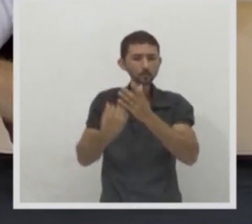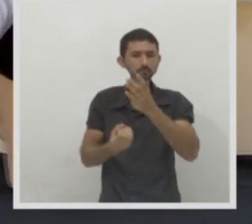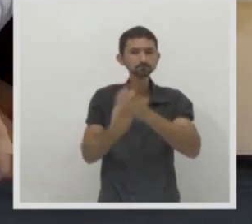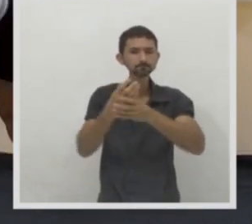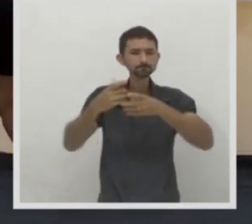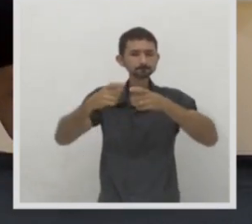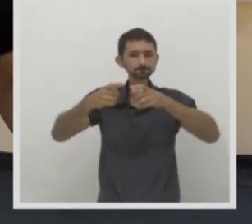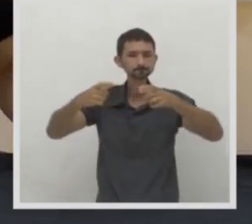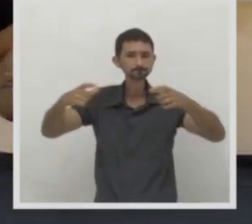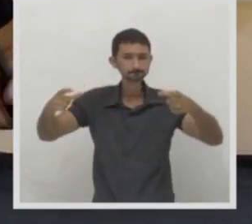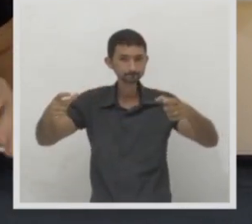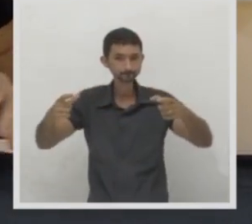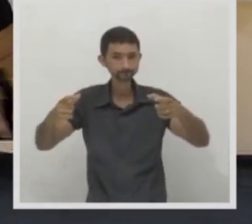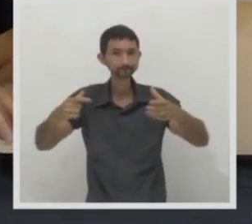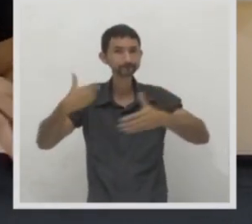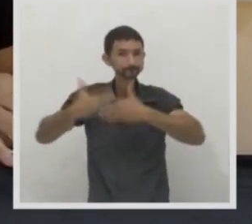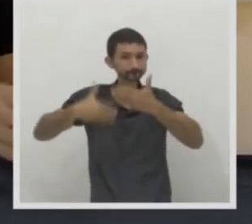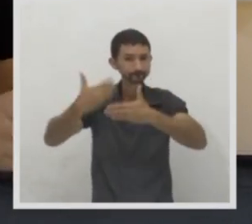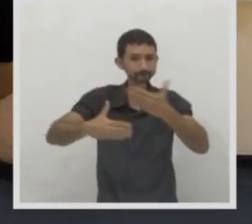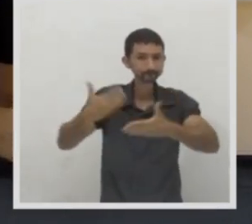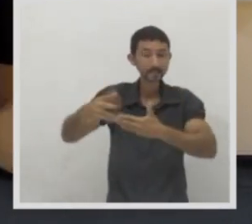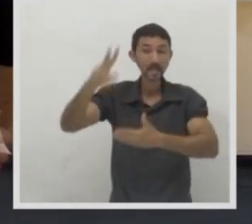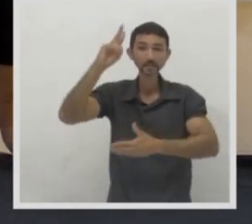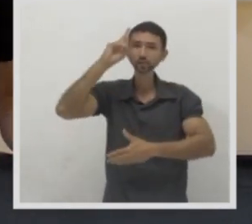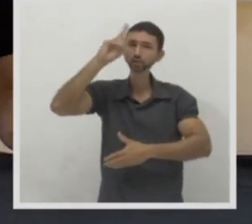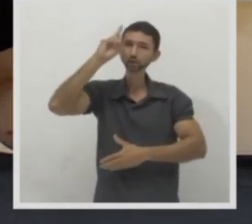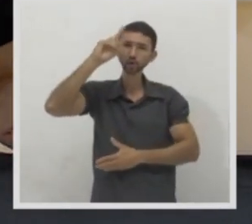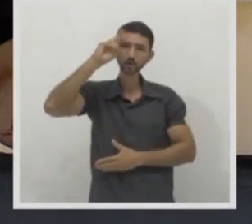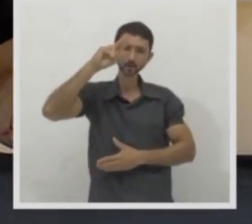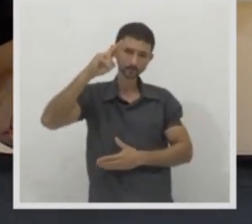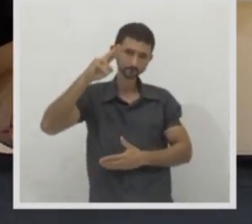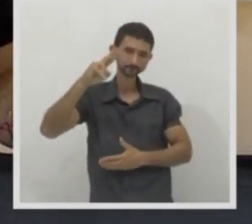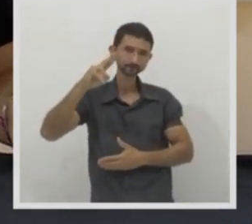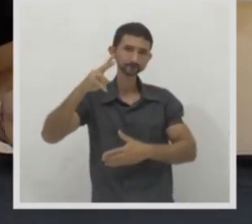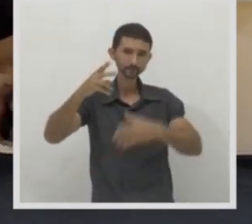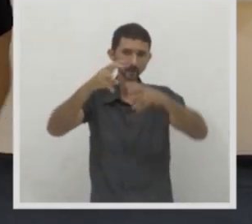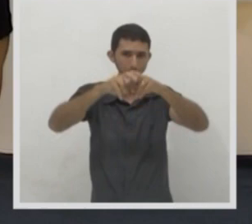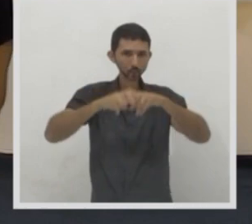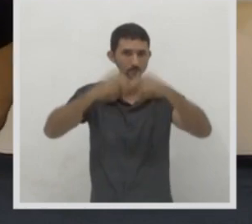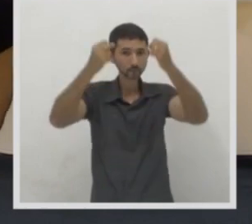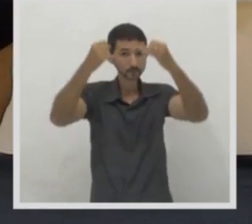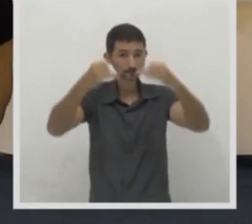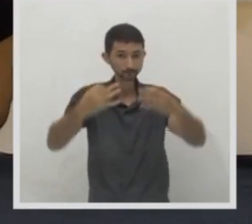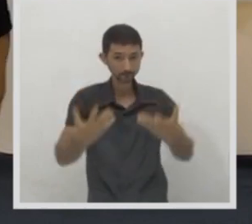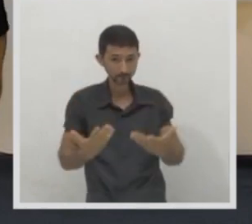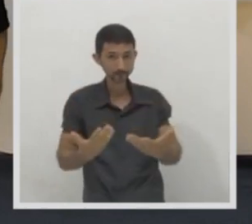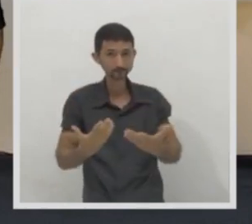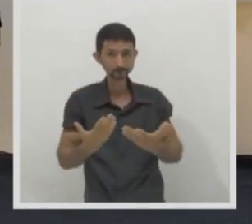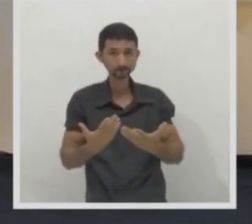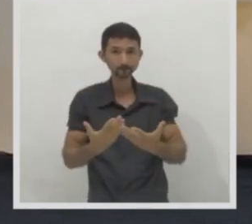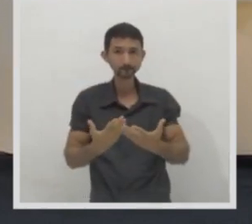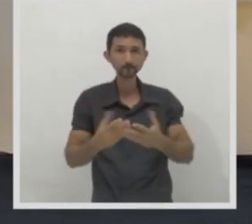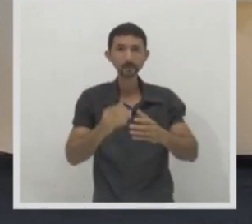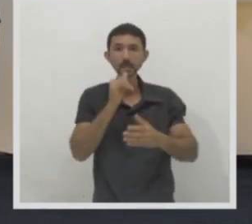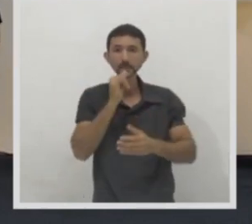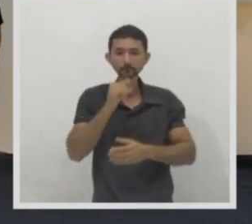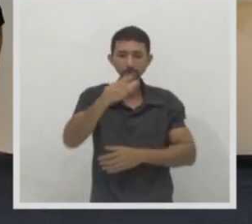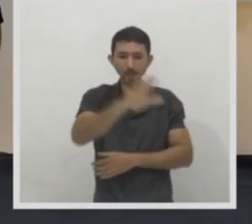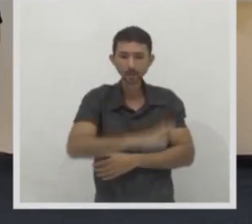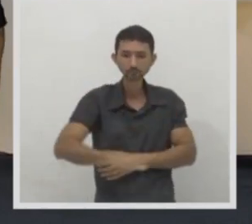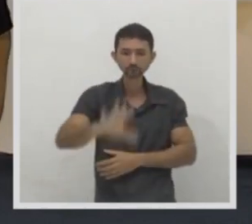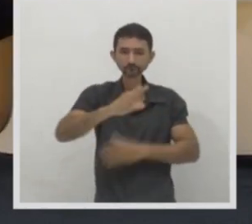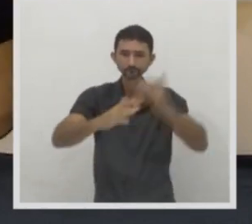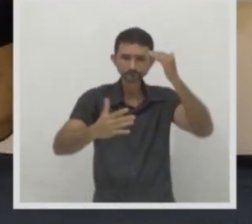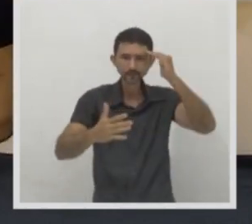processo histórico. Por isso a gente faz essa abordagem histórica, né? Até porque entender o espaço